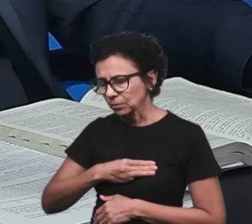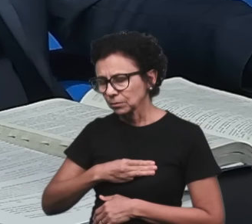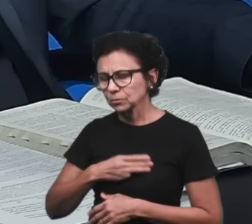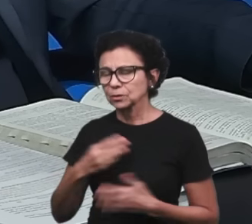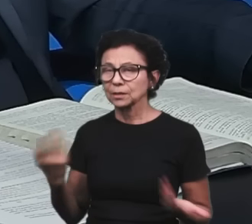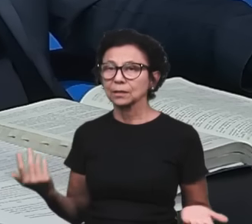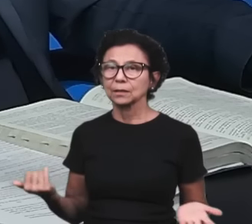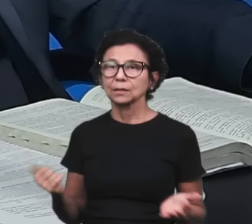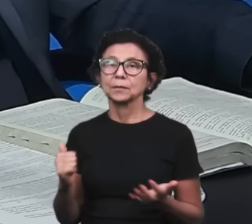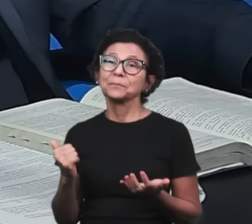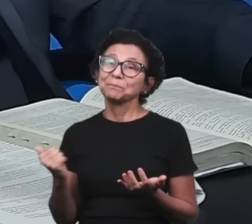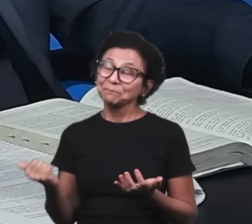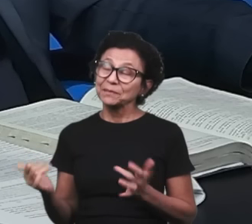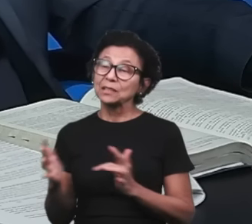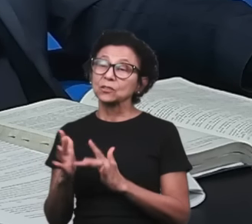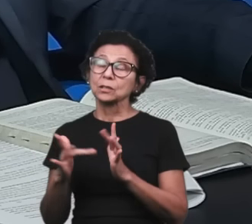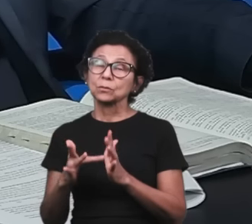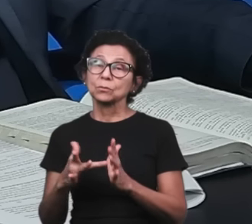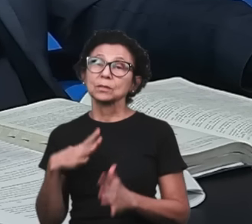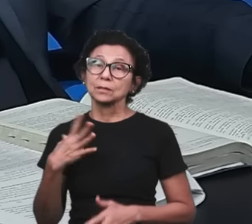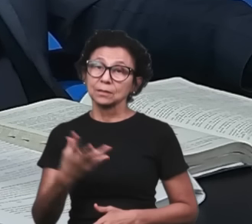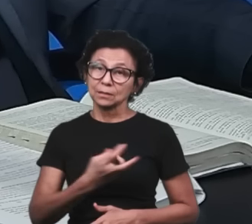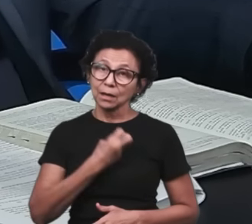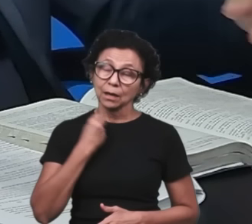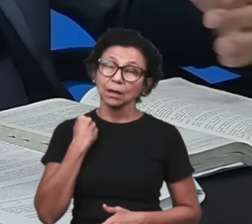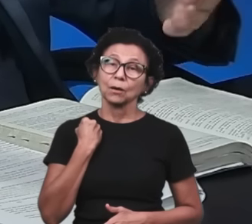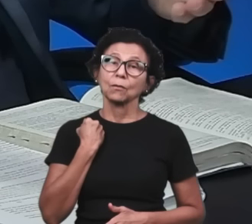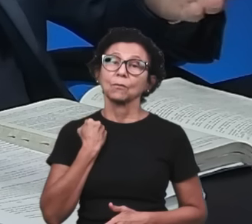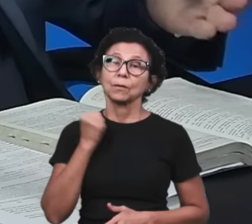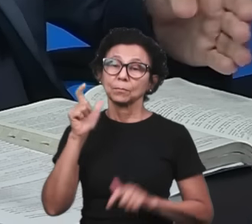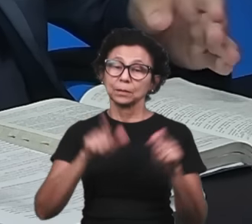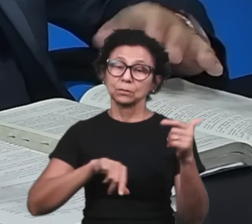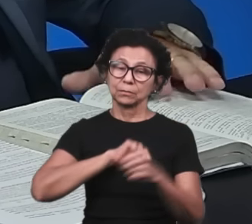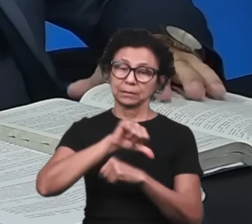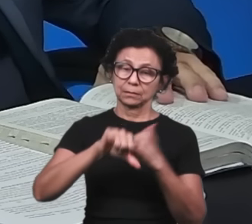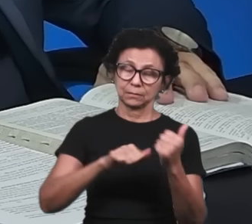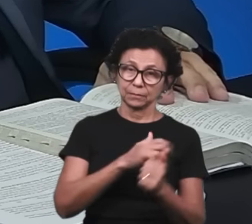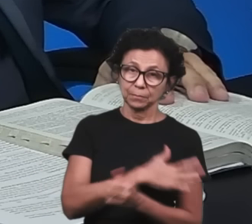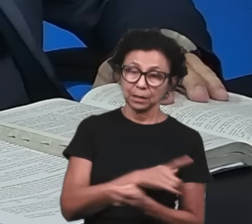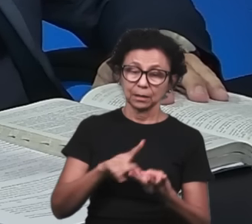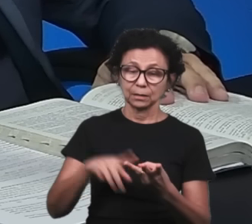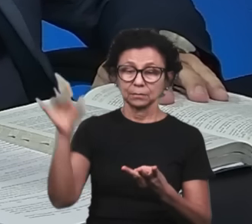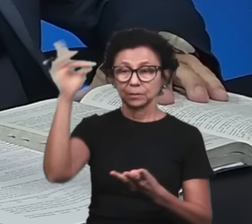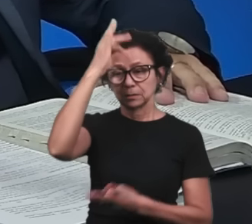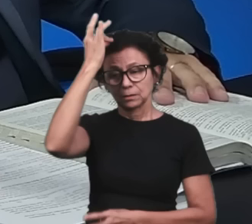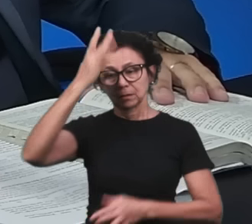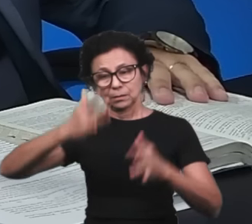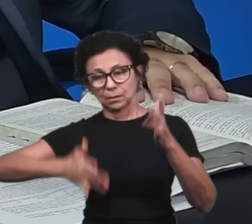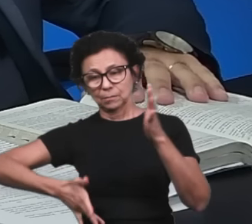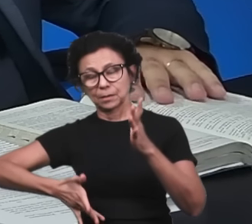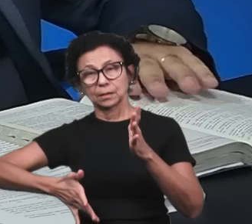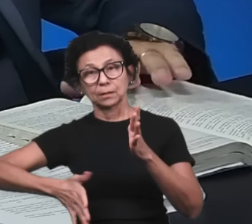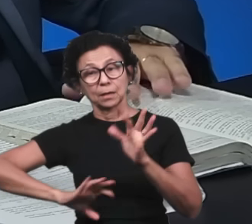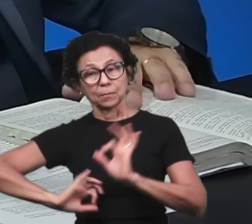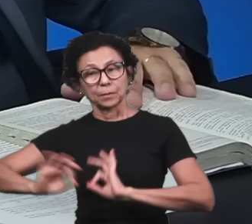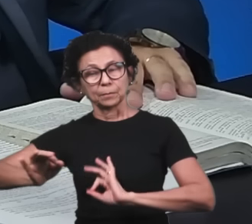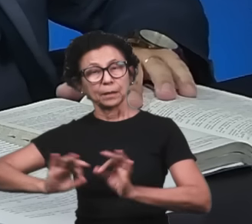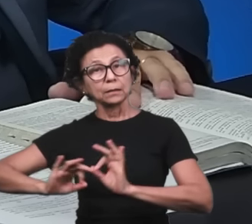salvar, tem vidas sendo transformadas, o Espírito Santo está sendo derramado, preparando